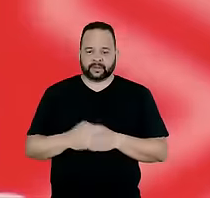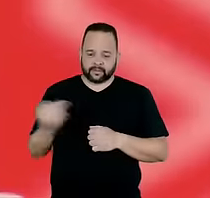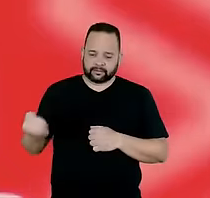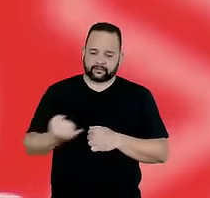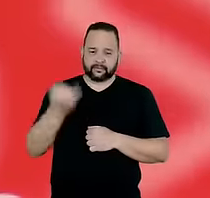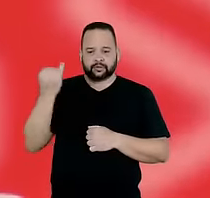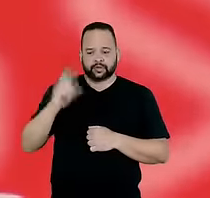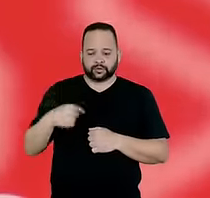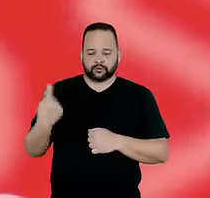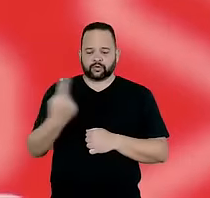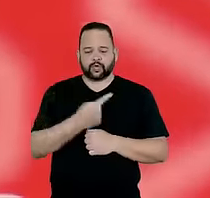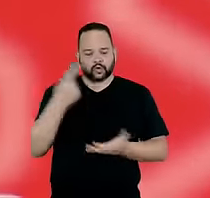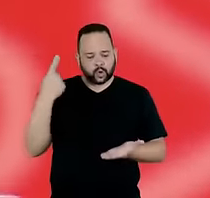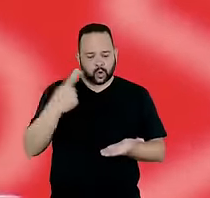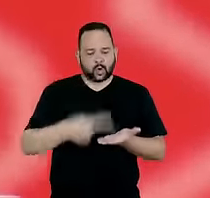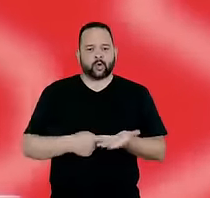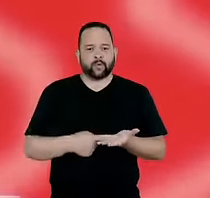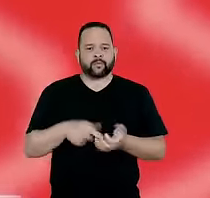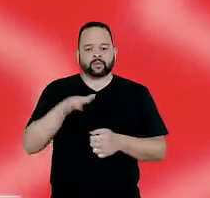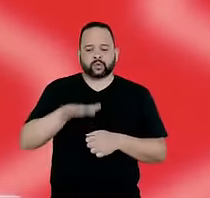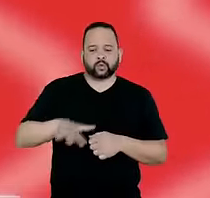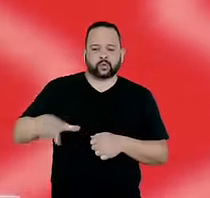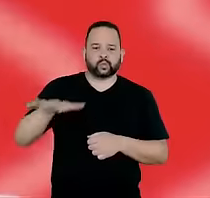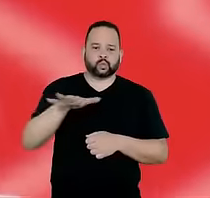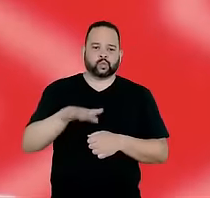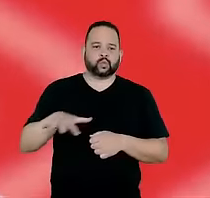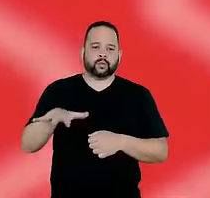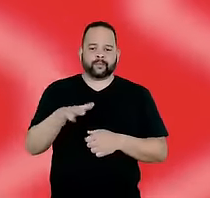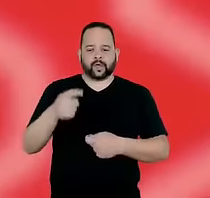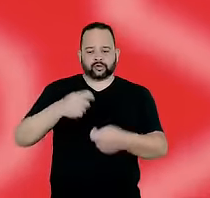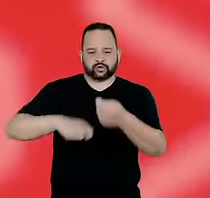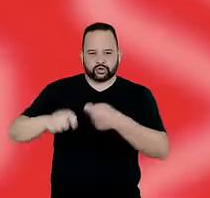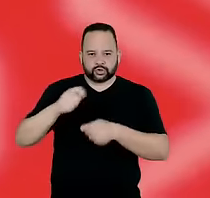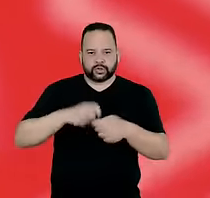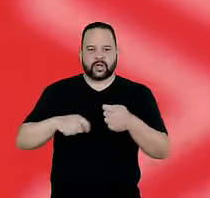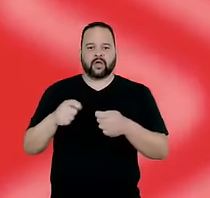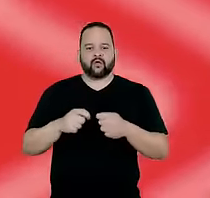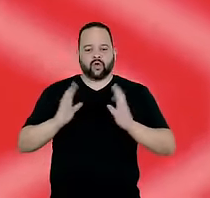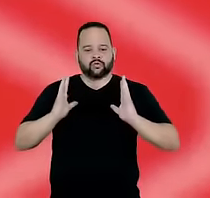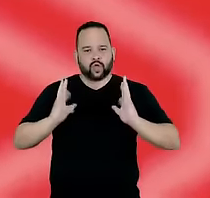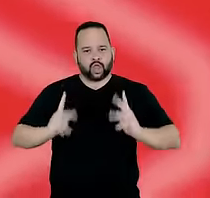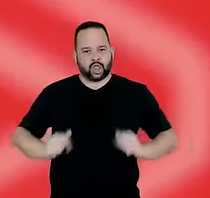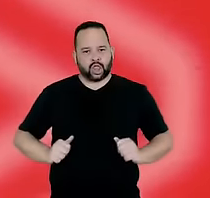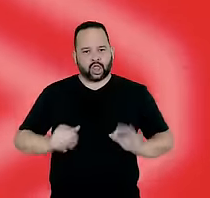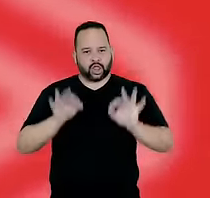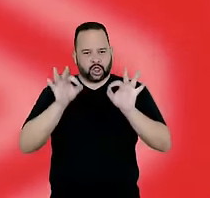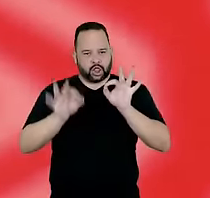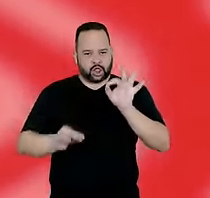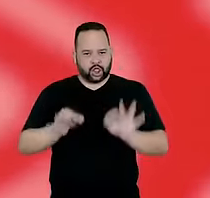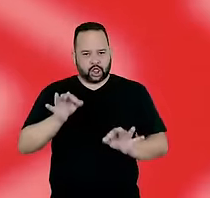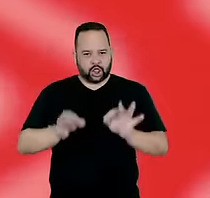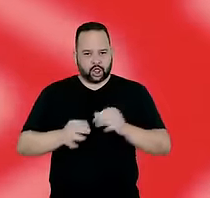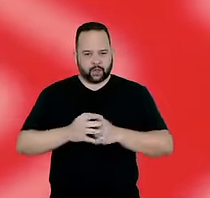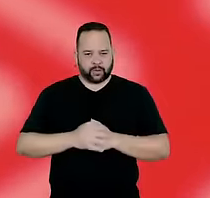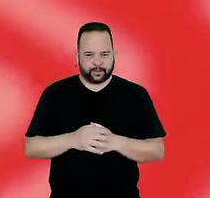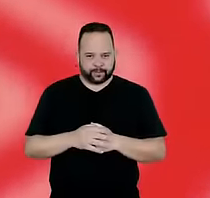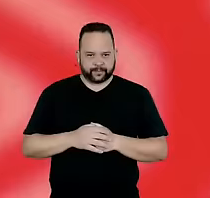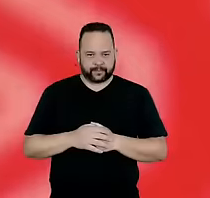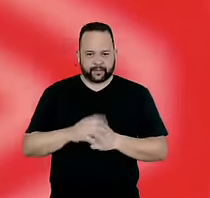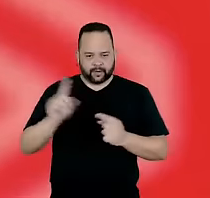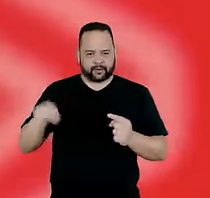um ambiente sempre a favor de um ambiente de negócios íntegro E justo é isso que a gente sempre busca cada tema dessa